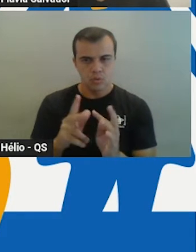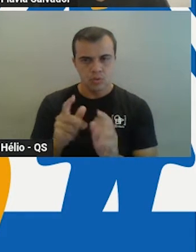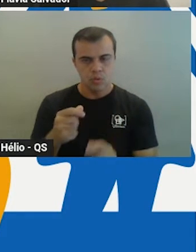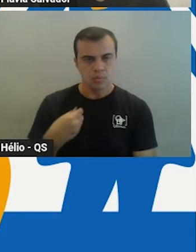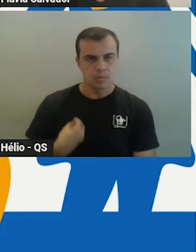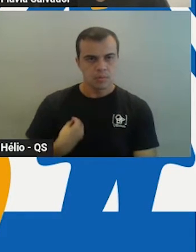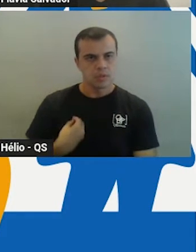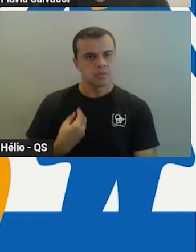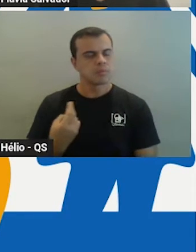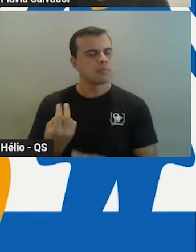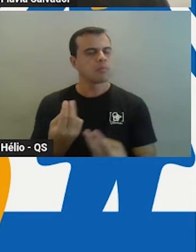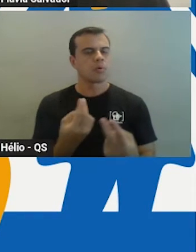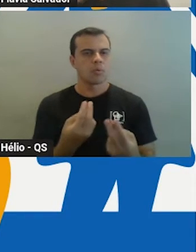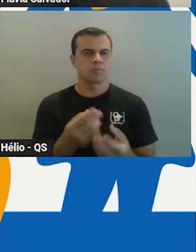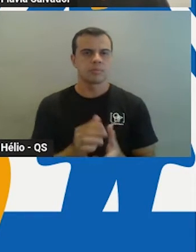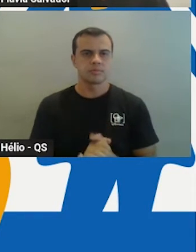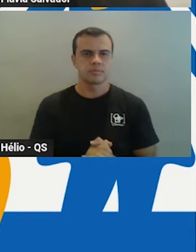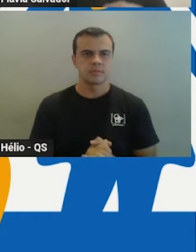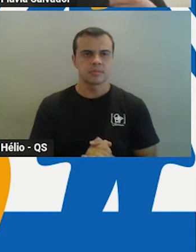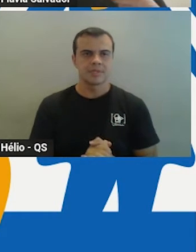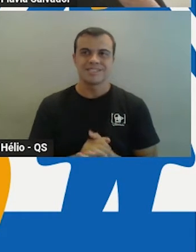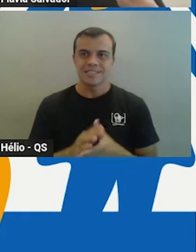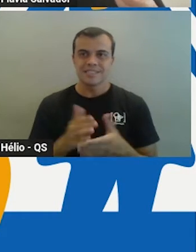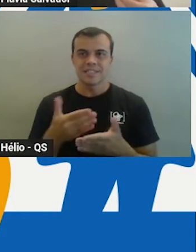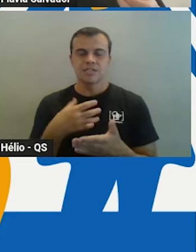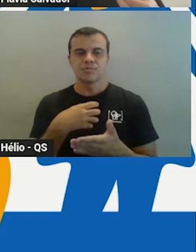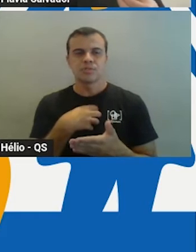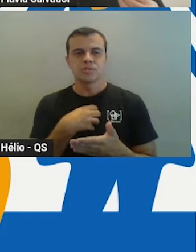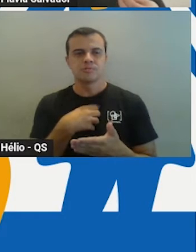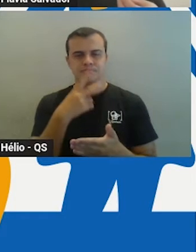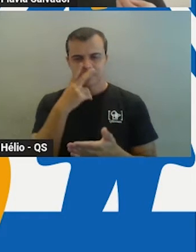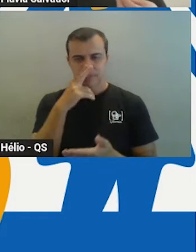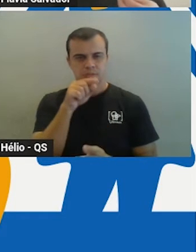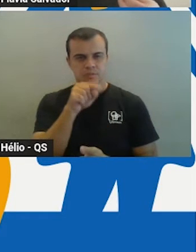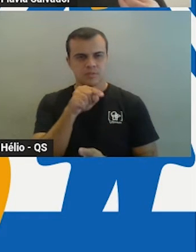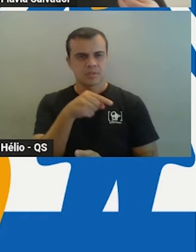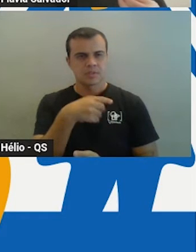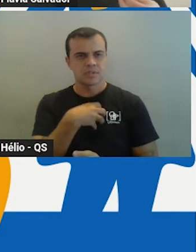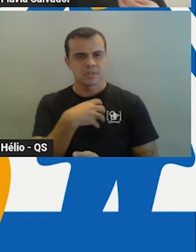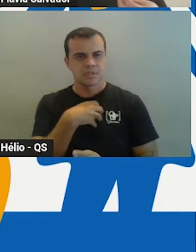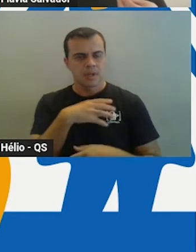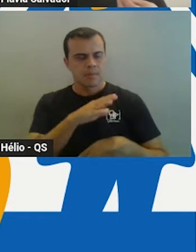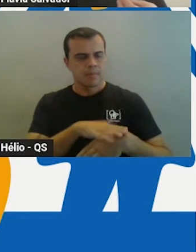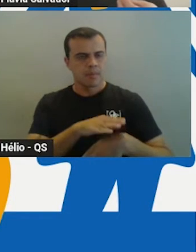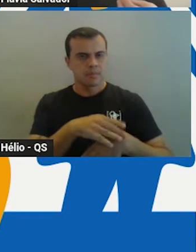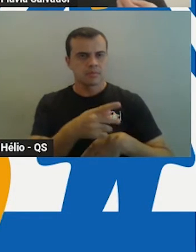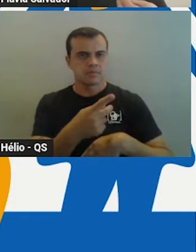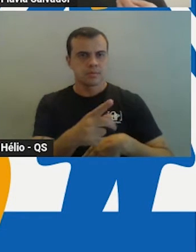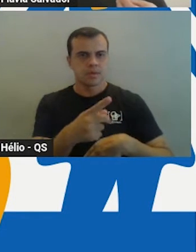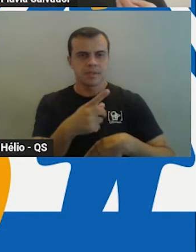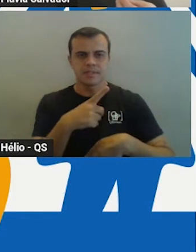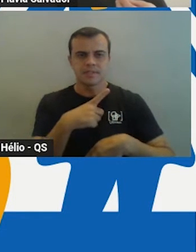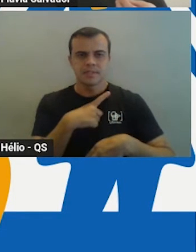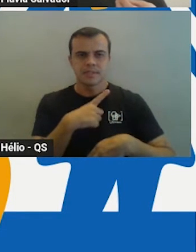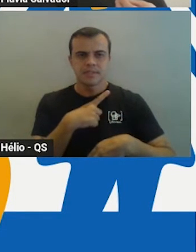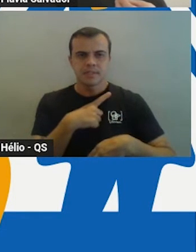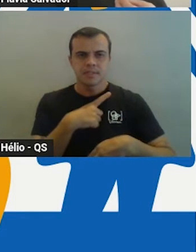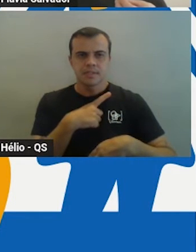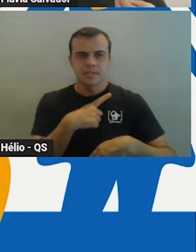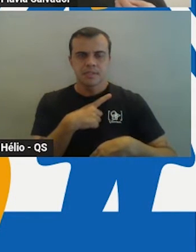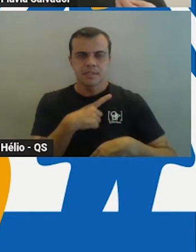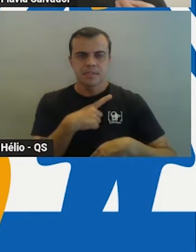participe igualmente? Aí, de alguma maneira, você colocar na mão deles a